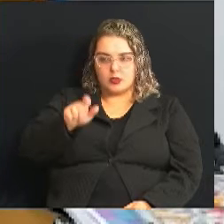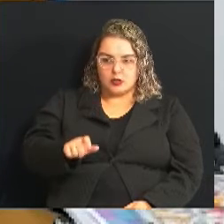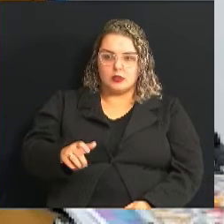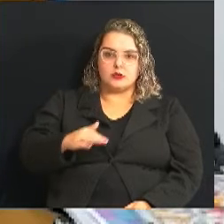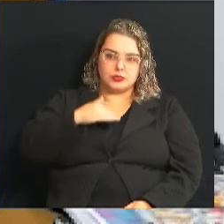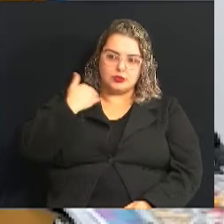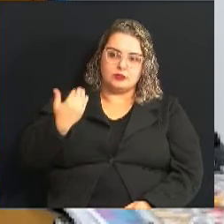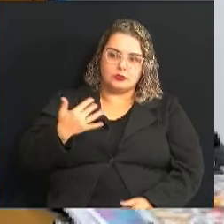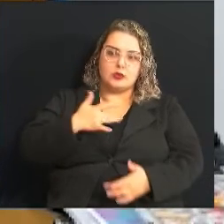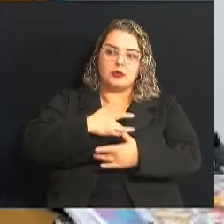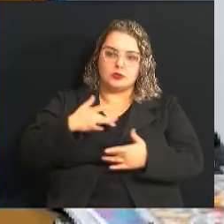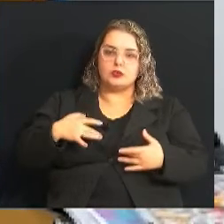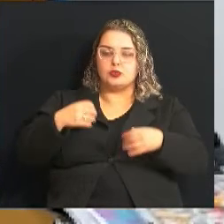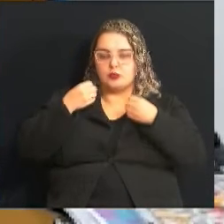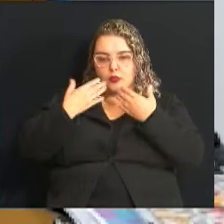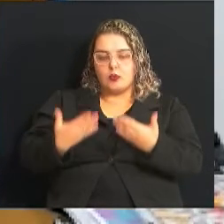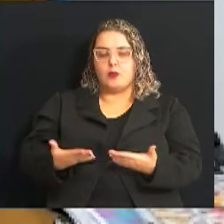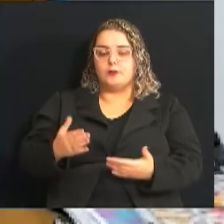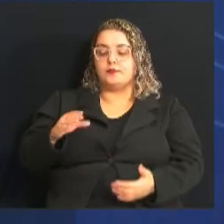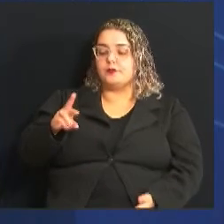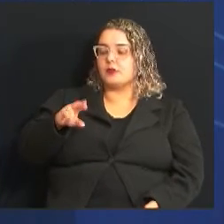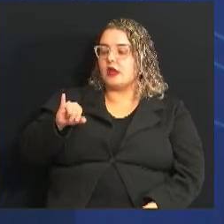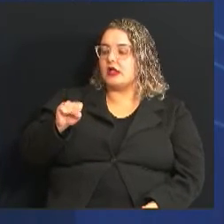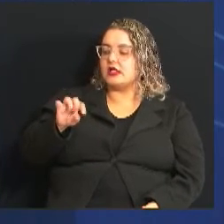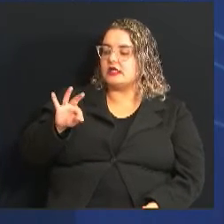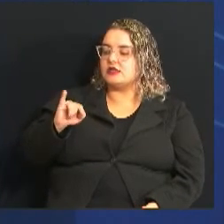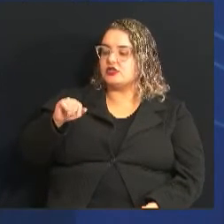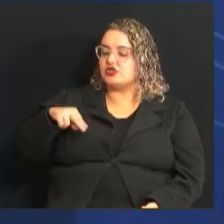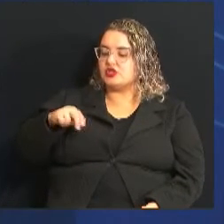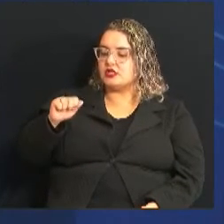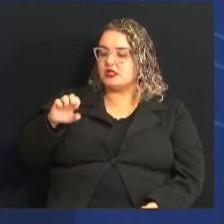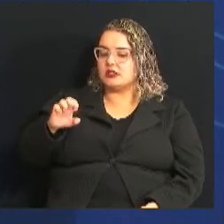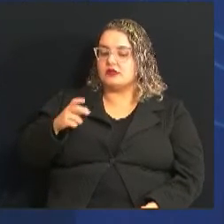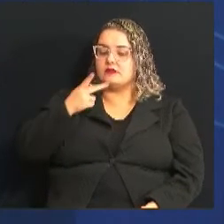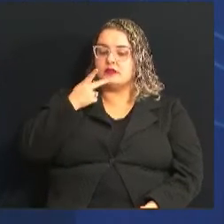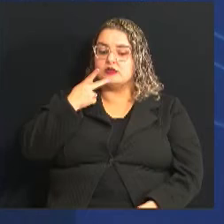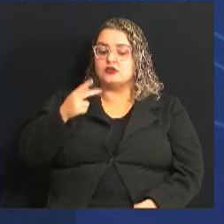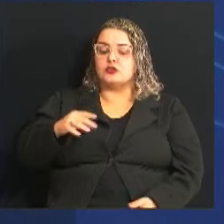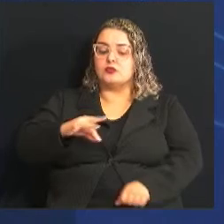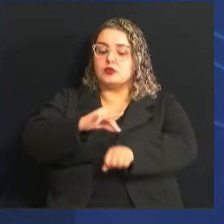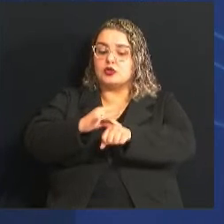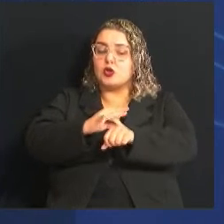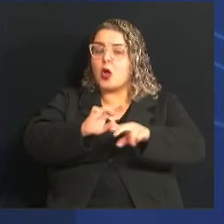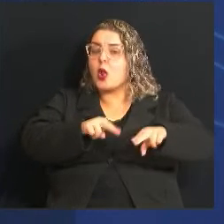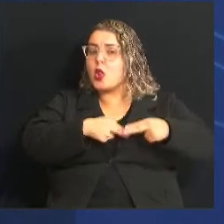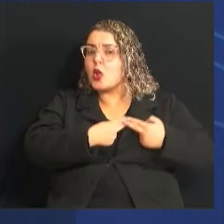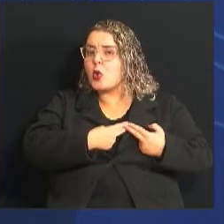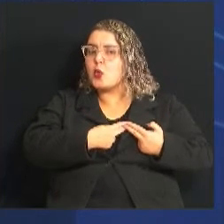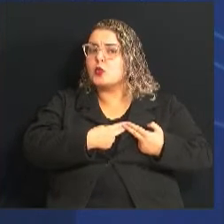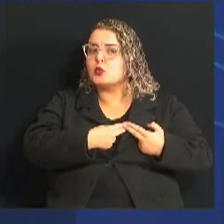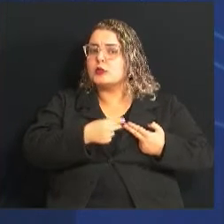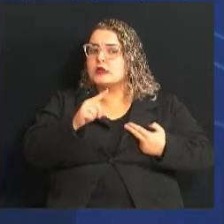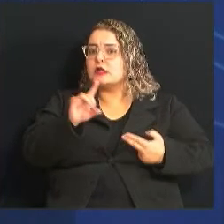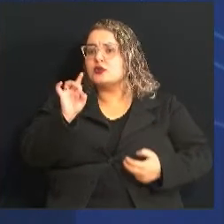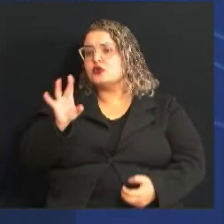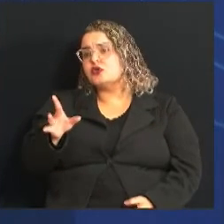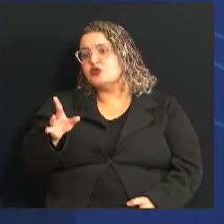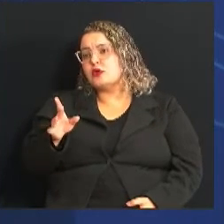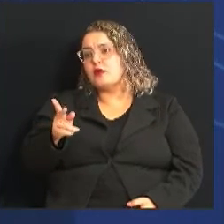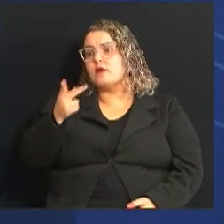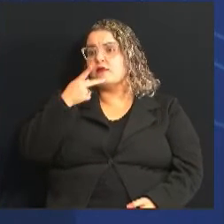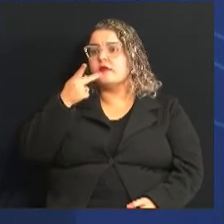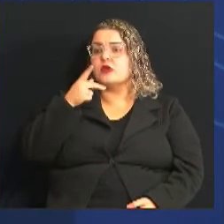forma saudável. Agora, Cristiane, nós estamos falando sobre luto, mas não necessariamente estamos falando de